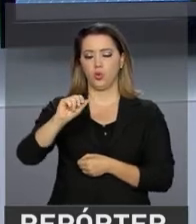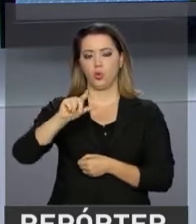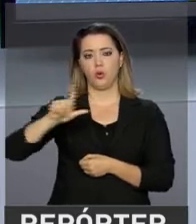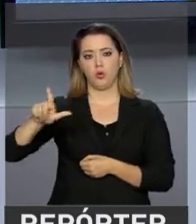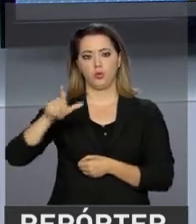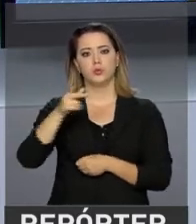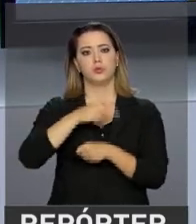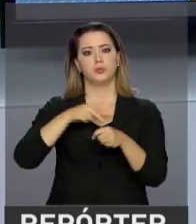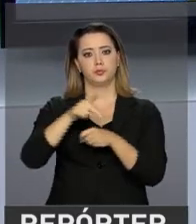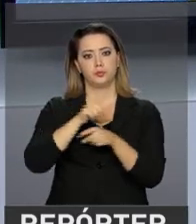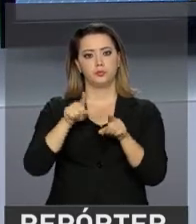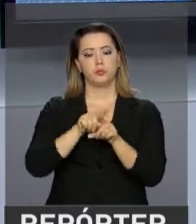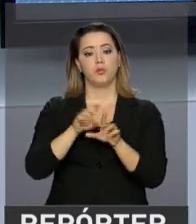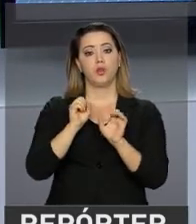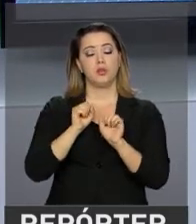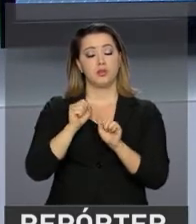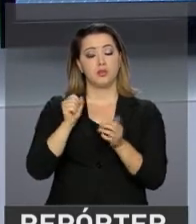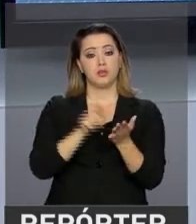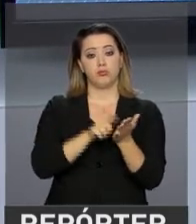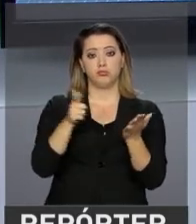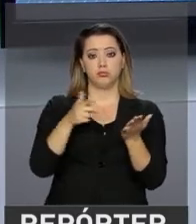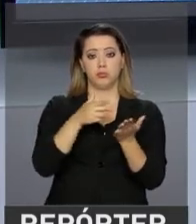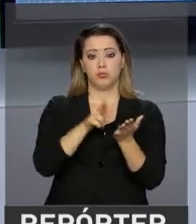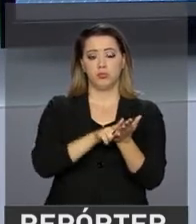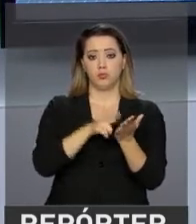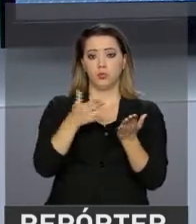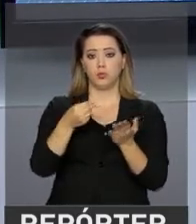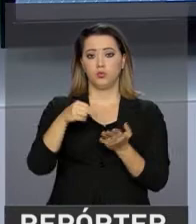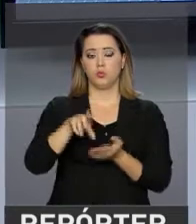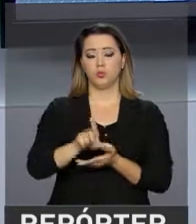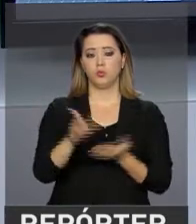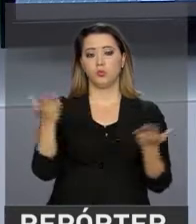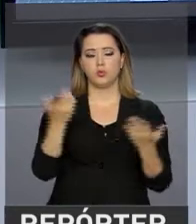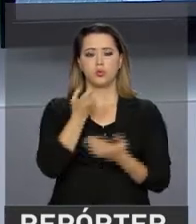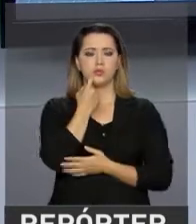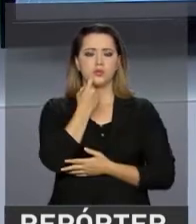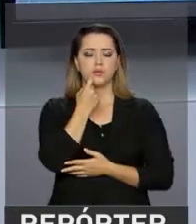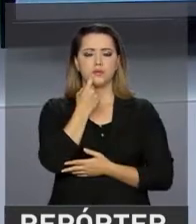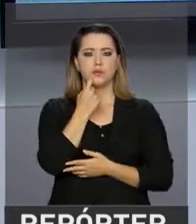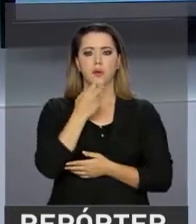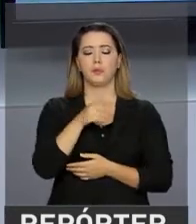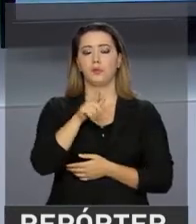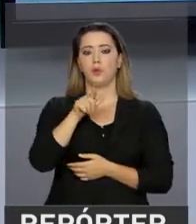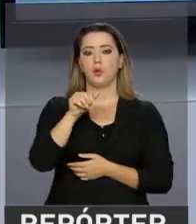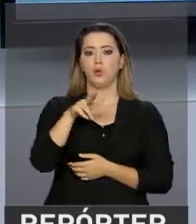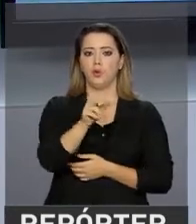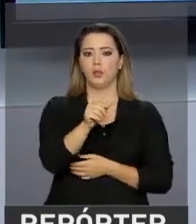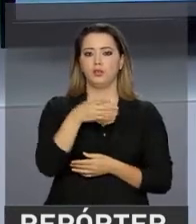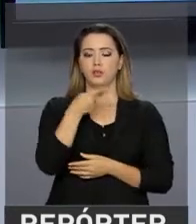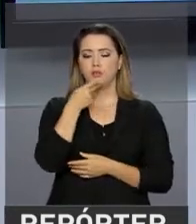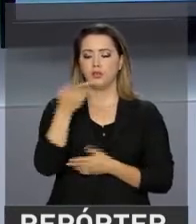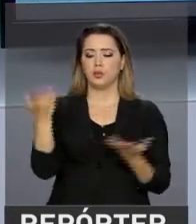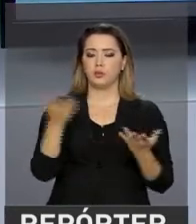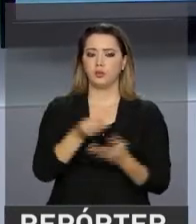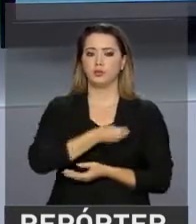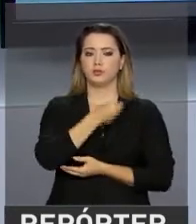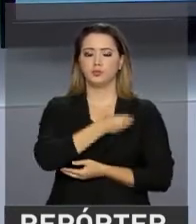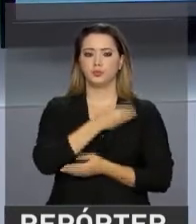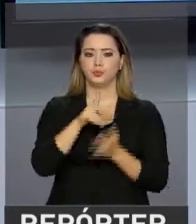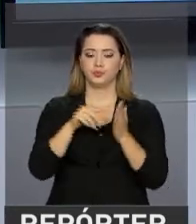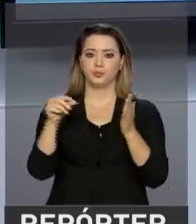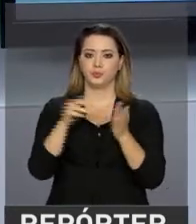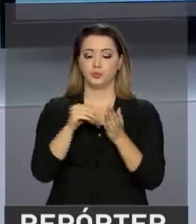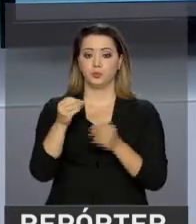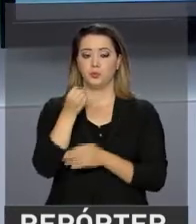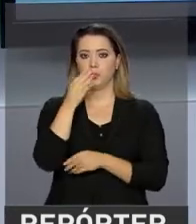extra do diário oficial da união desta sexta feira a repórter lo na cara e falar ao vivo do palácio do planalto o laguna boa